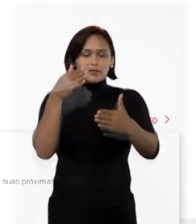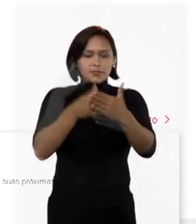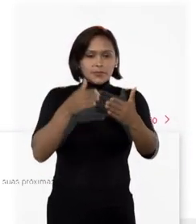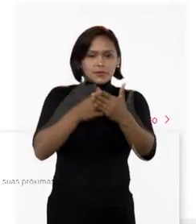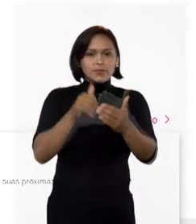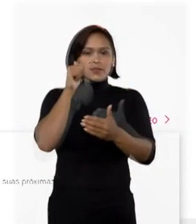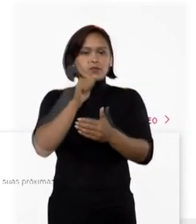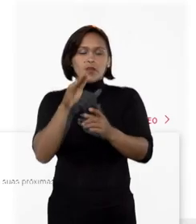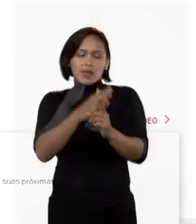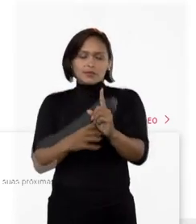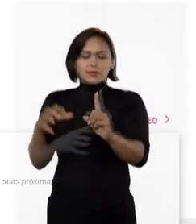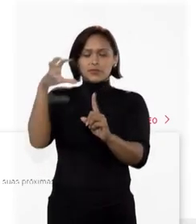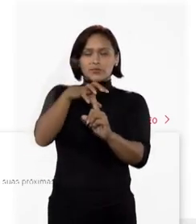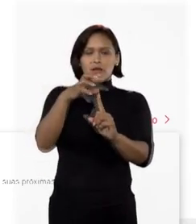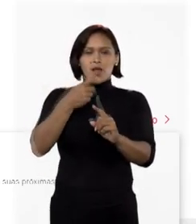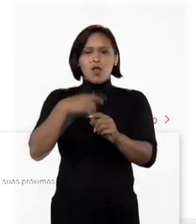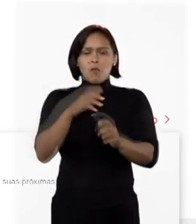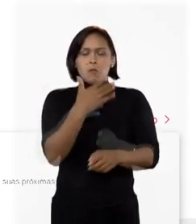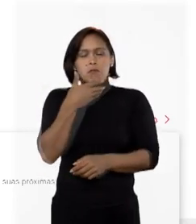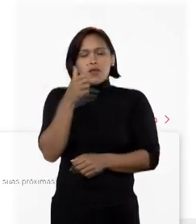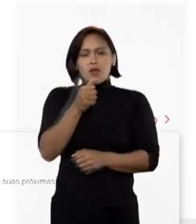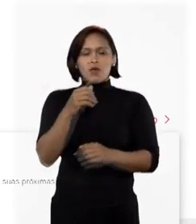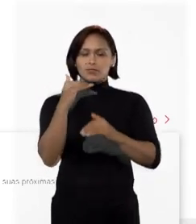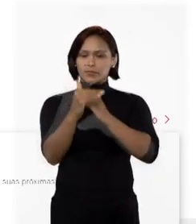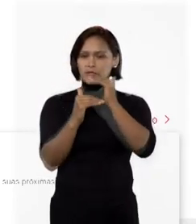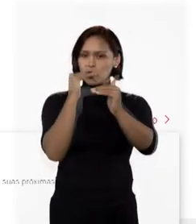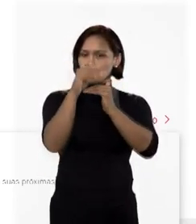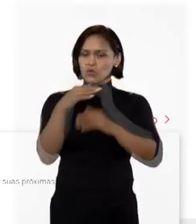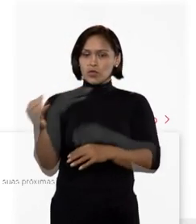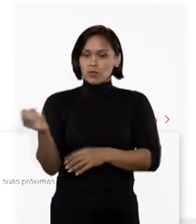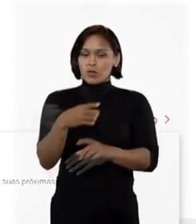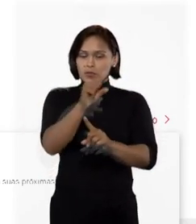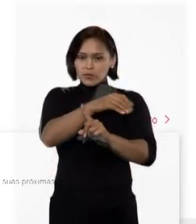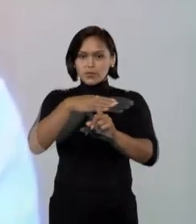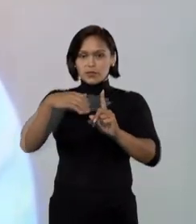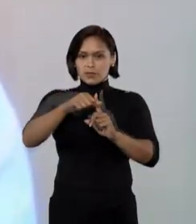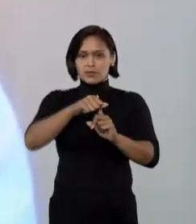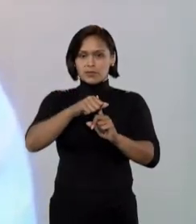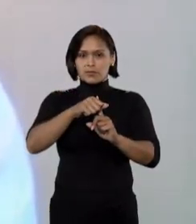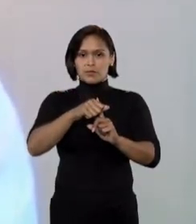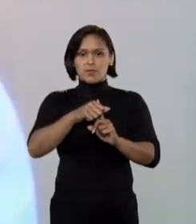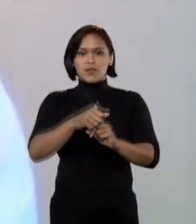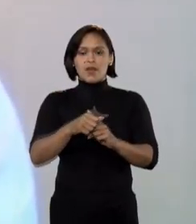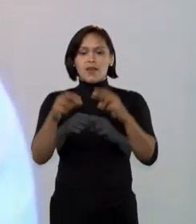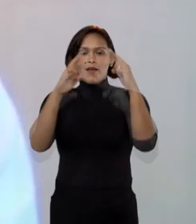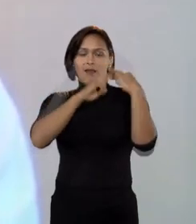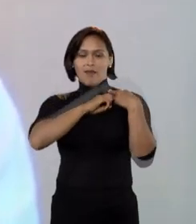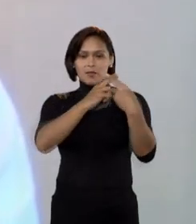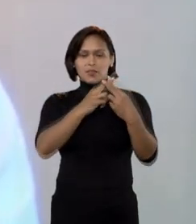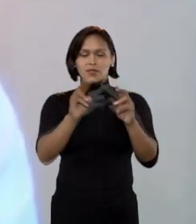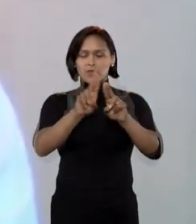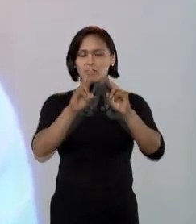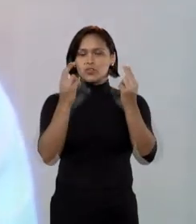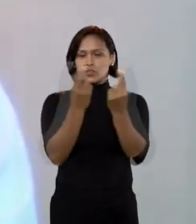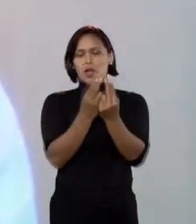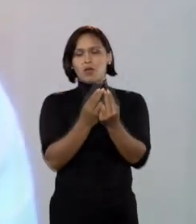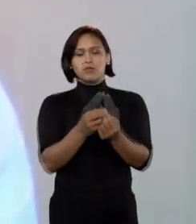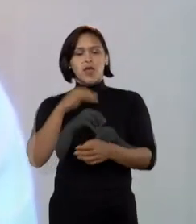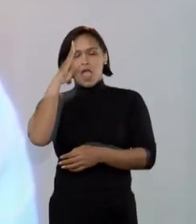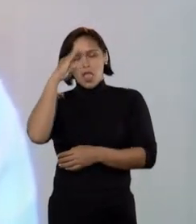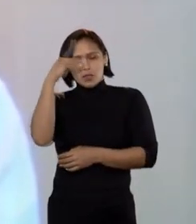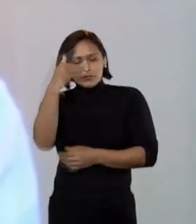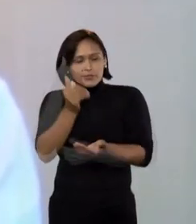mulheres de atingirem seus potenciais e construírem uma nova sociedade. A representante da ONU Mulheres Brasil elogiou